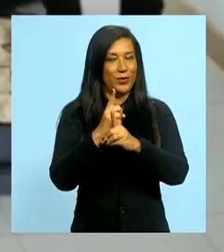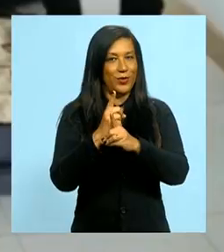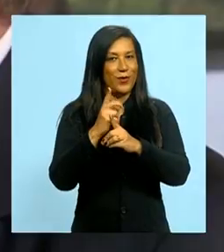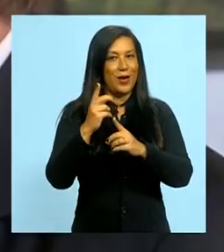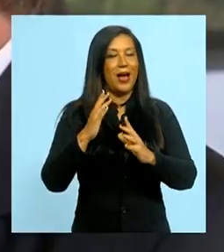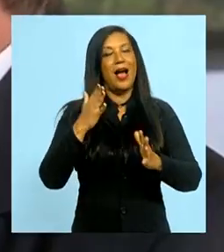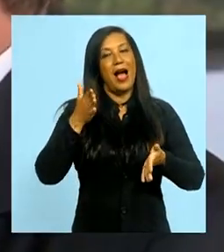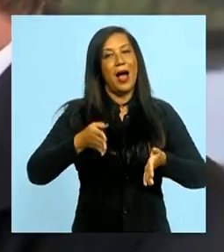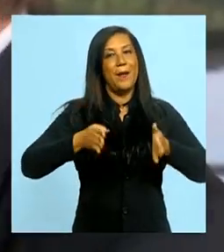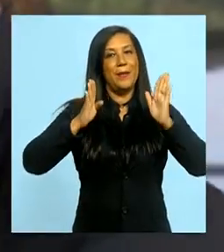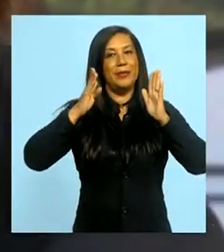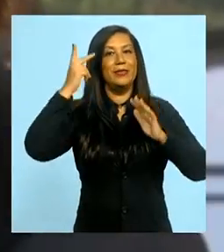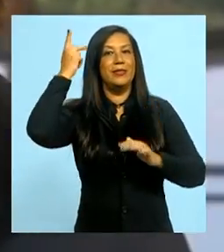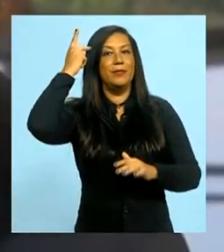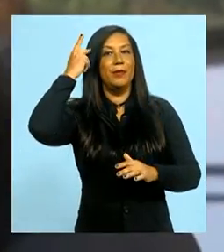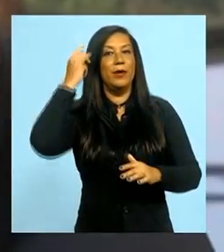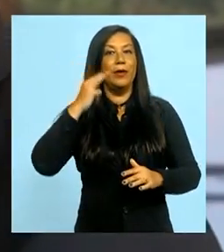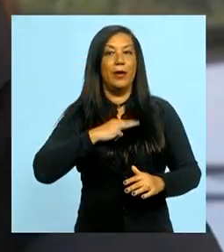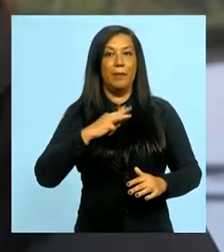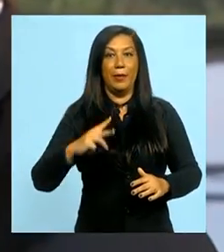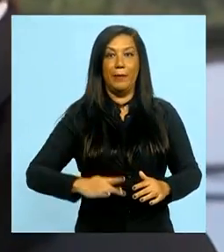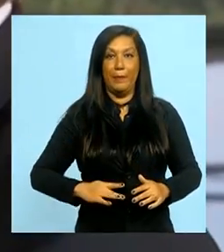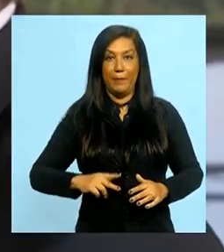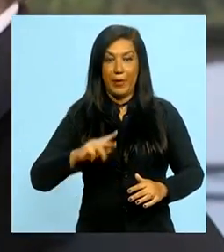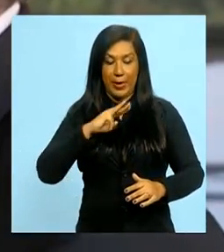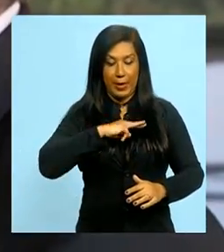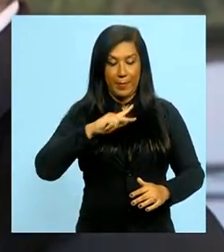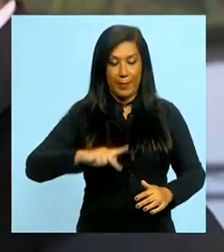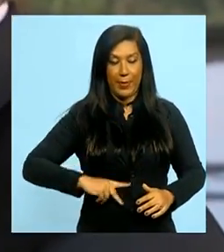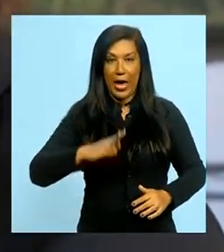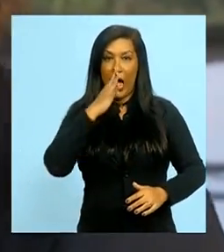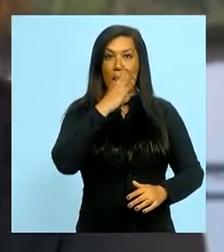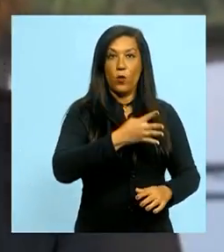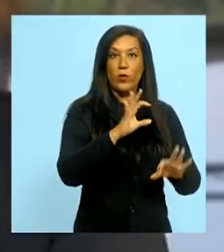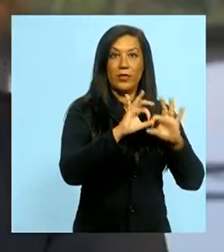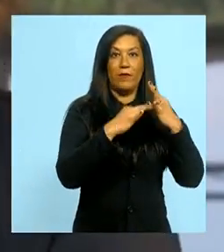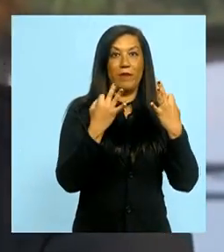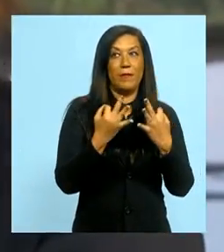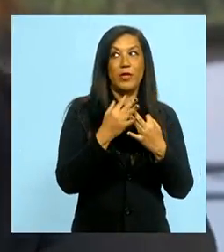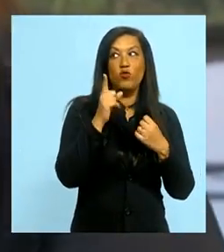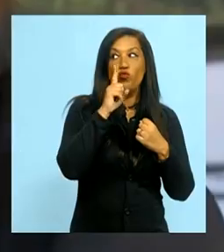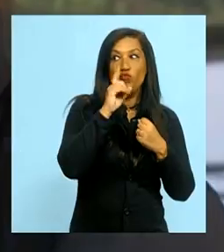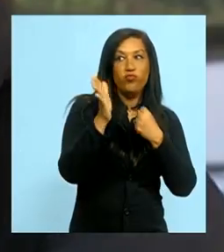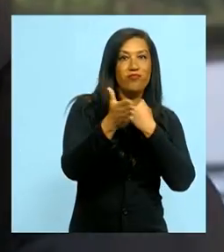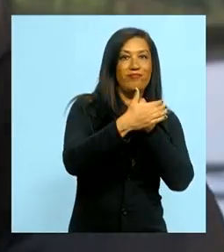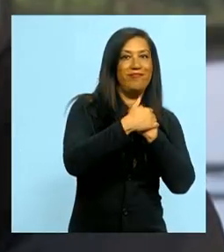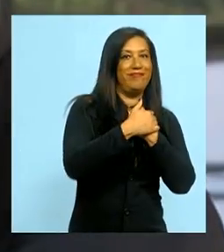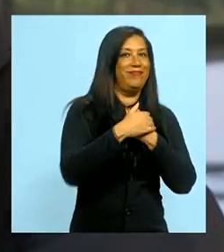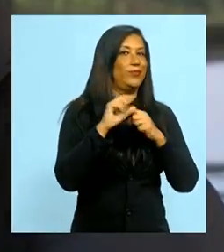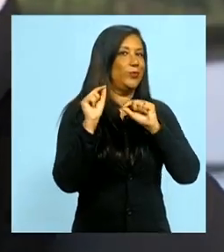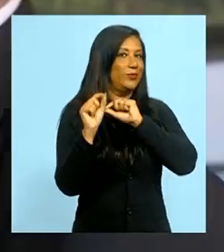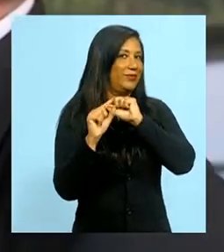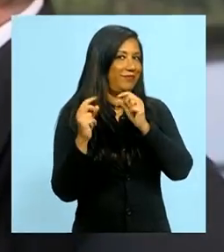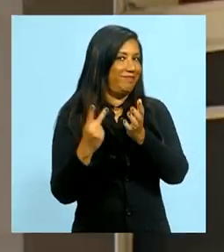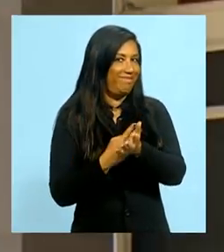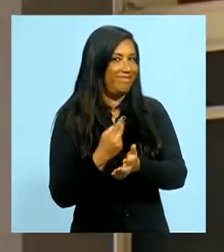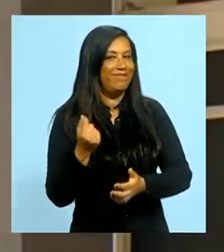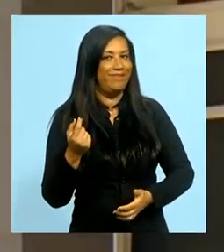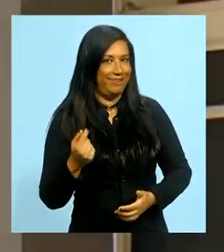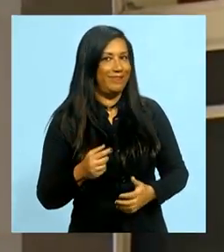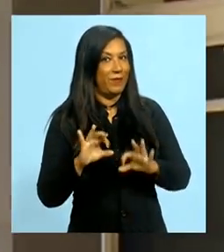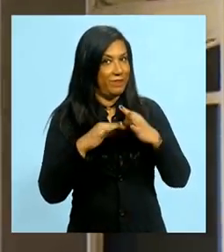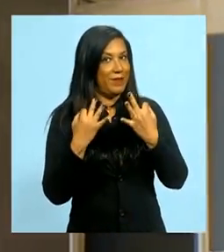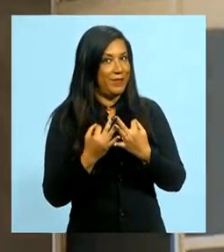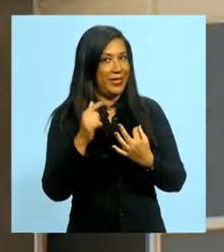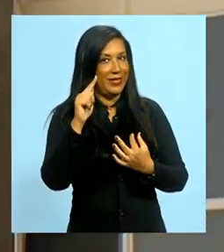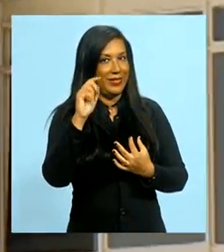Salvador. O Ministério Público acusa a família de ter atuado junta para ocultar a origem e a propriedade desse dinheiro. A